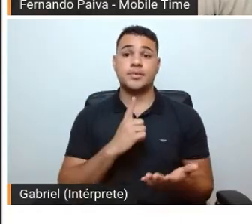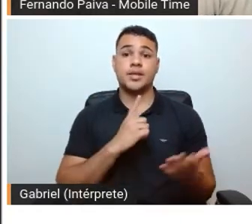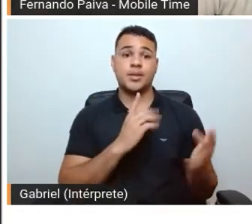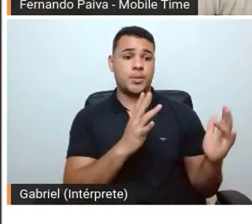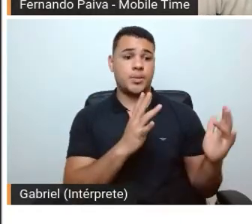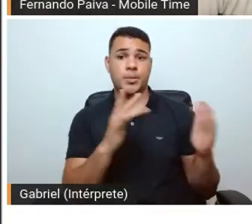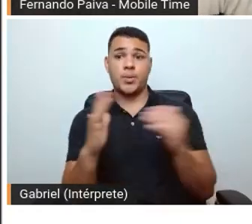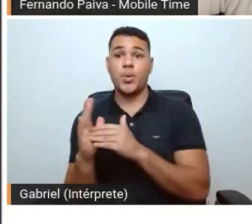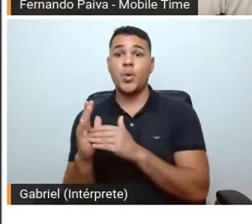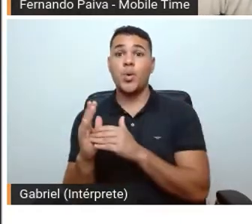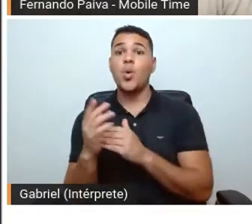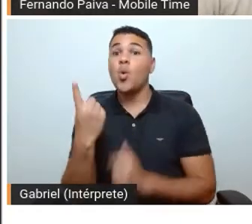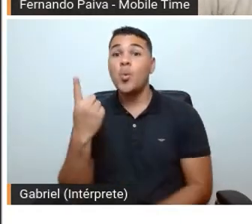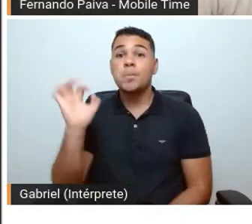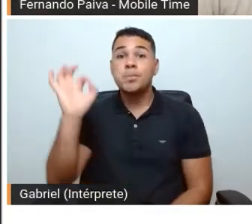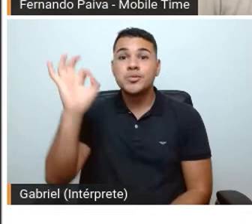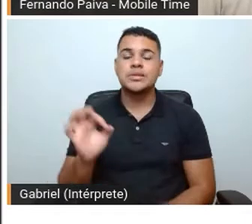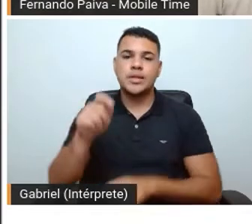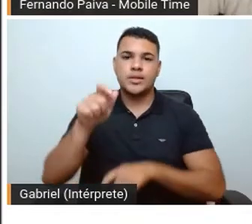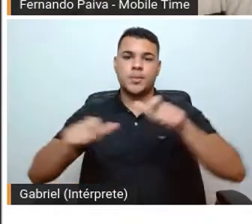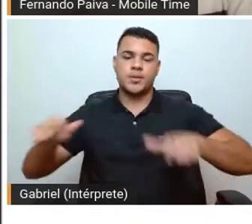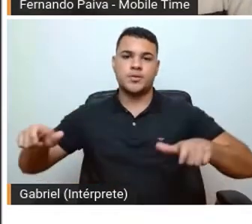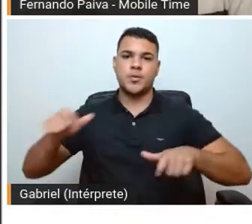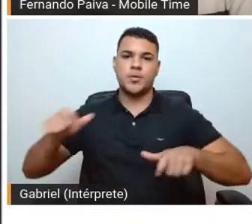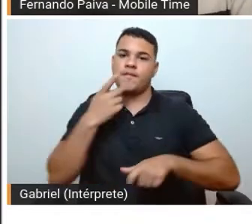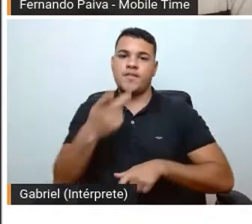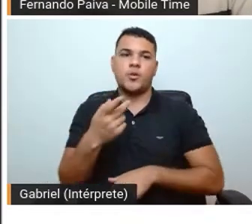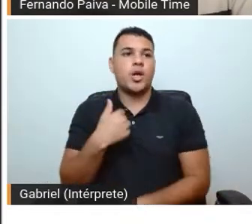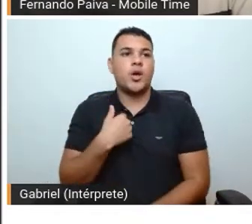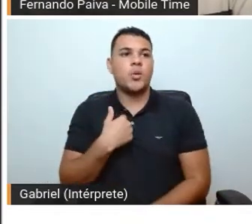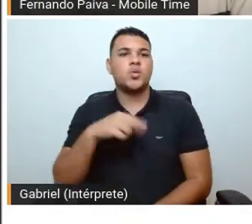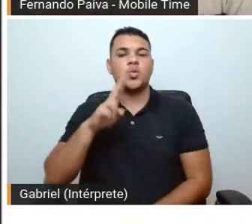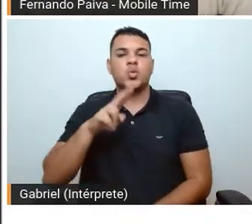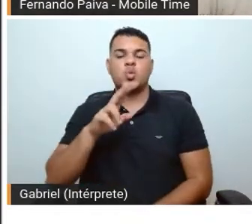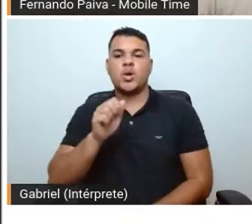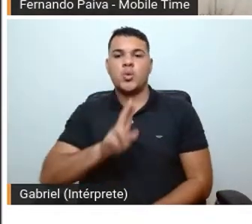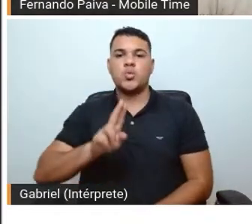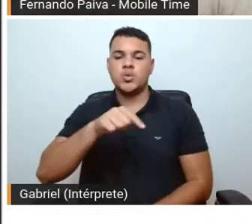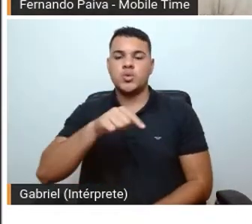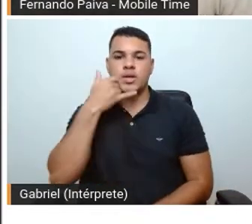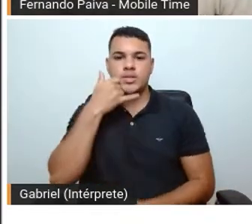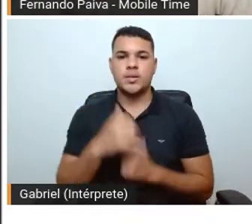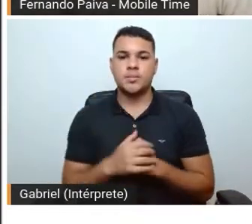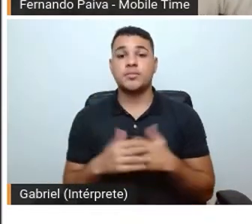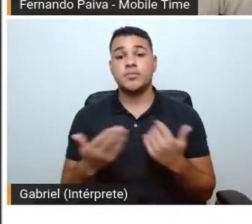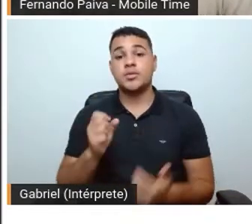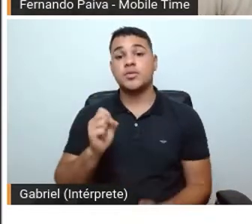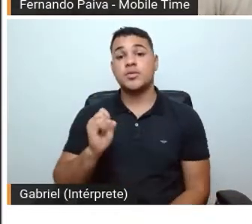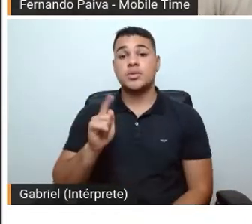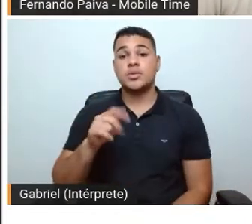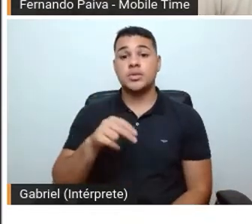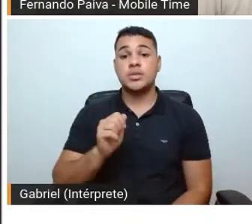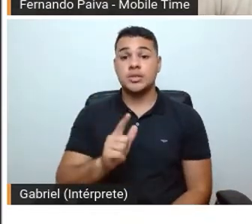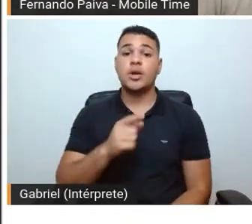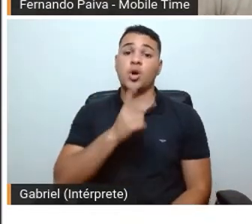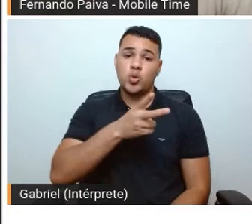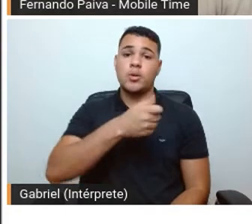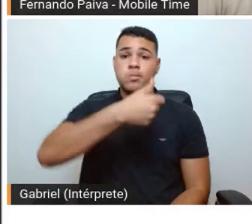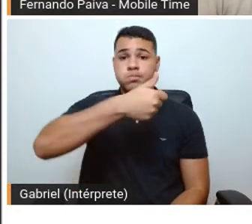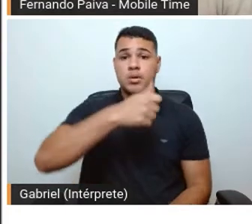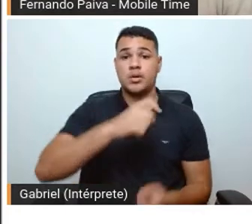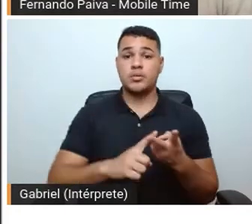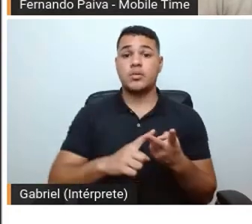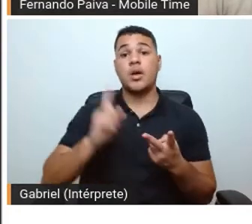só um por cento dos olhos e quase nunca abriu nunca rápida o signo ainda aparece em primeiro lugar e olha o Facebook Messenger bem